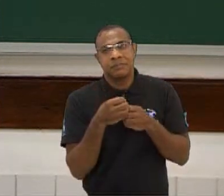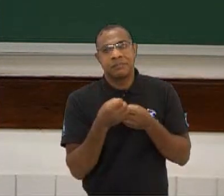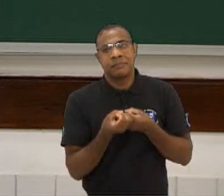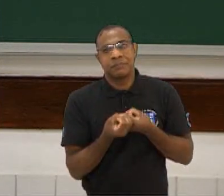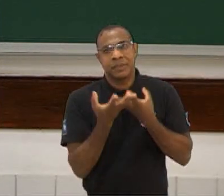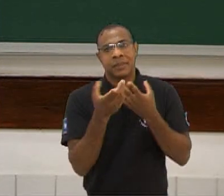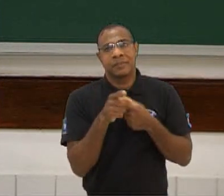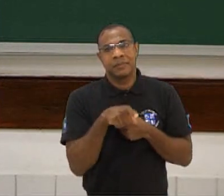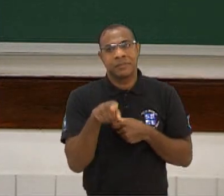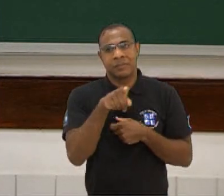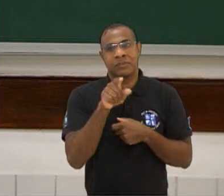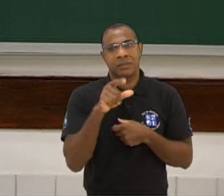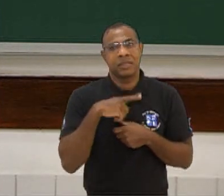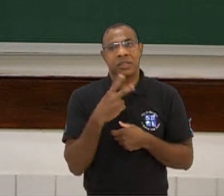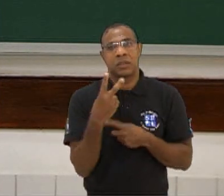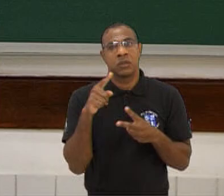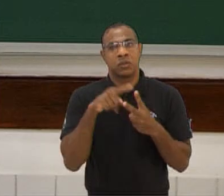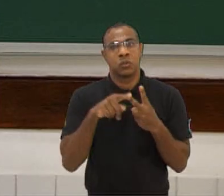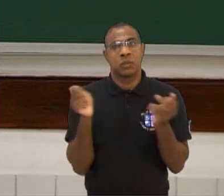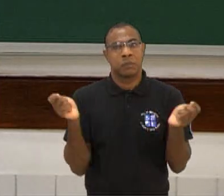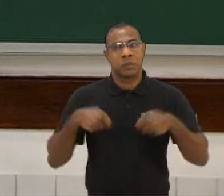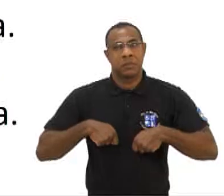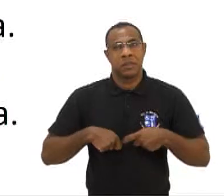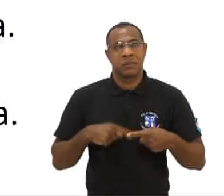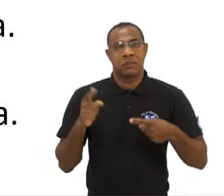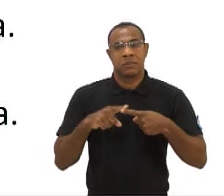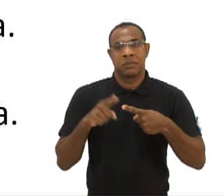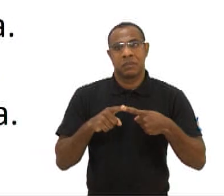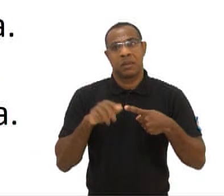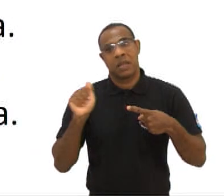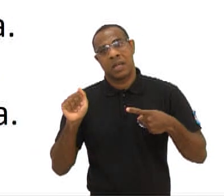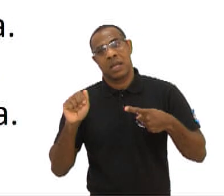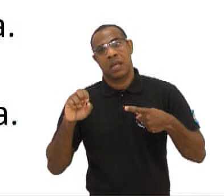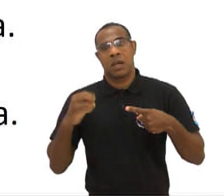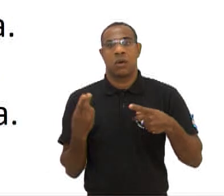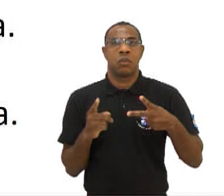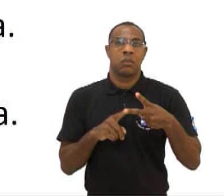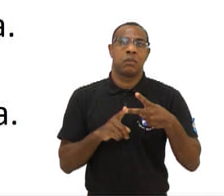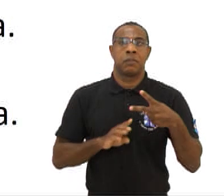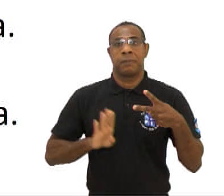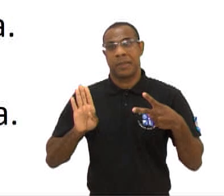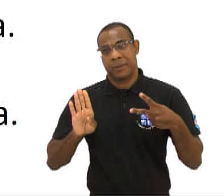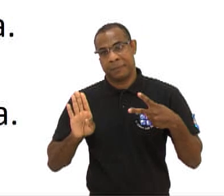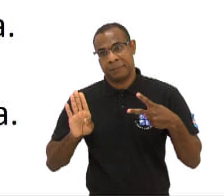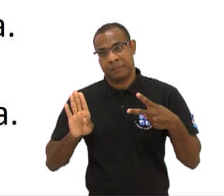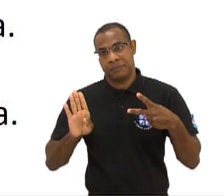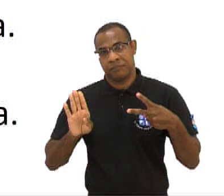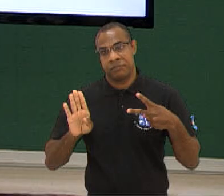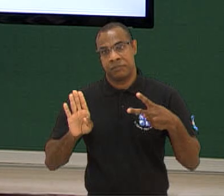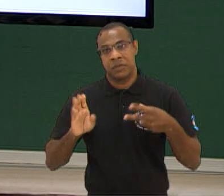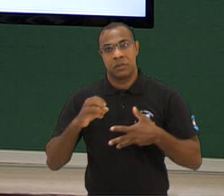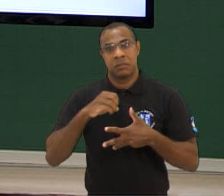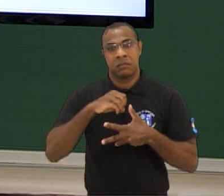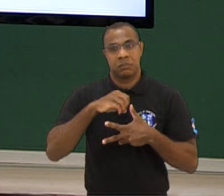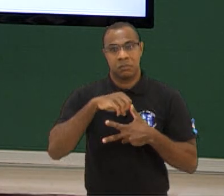duas possibilidades. Ela pode ser A ou B, né? O Enem,